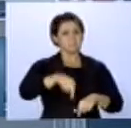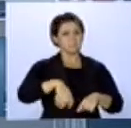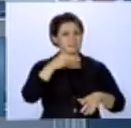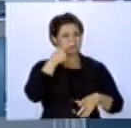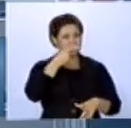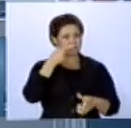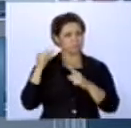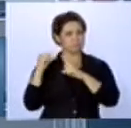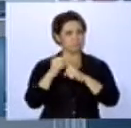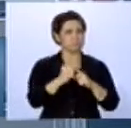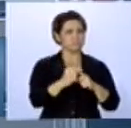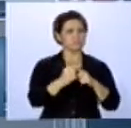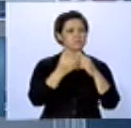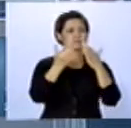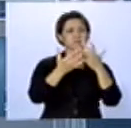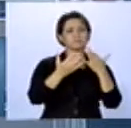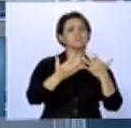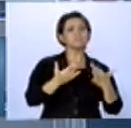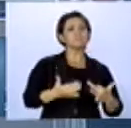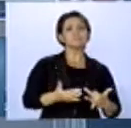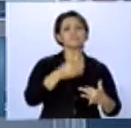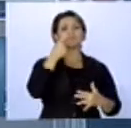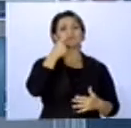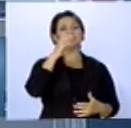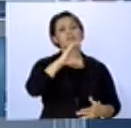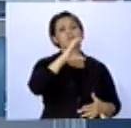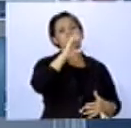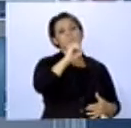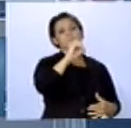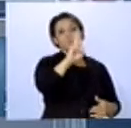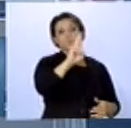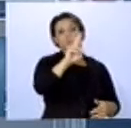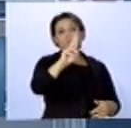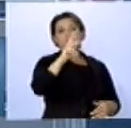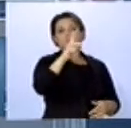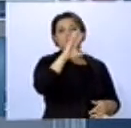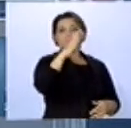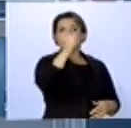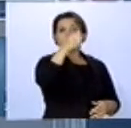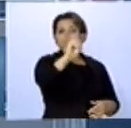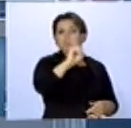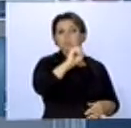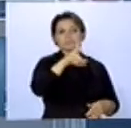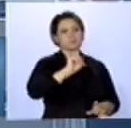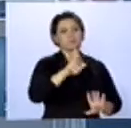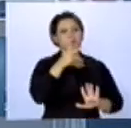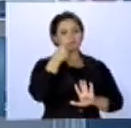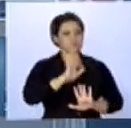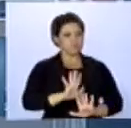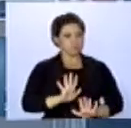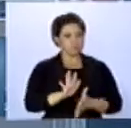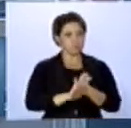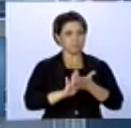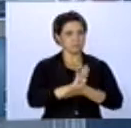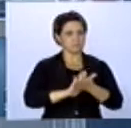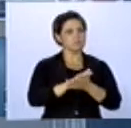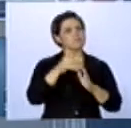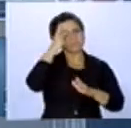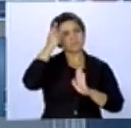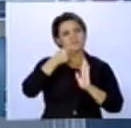necessariamente a corrupção que existe Todos nós sabemos foi dito também na fala que me antecedeu